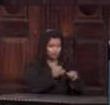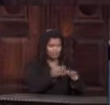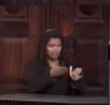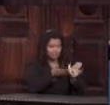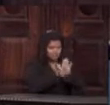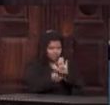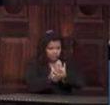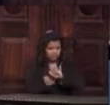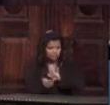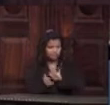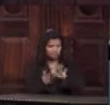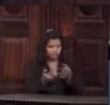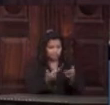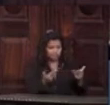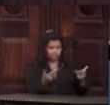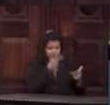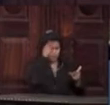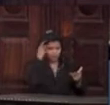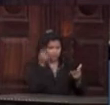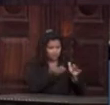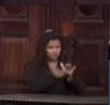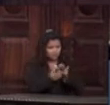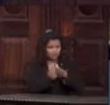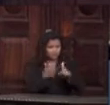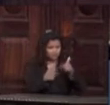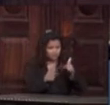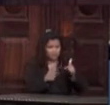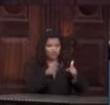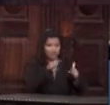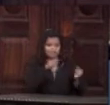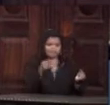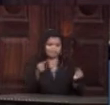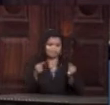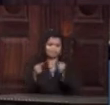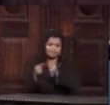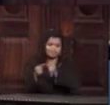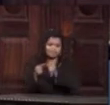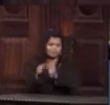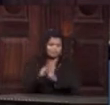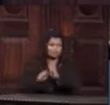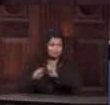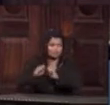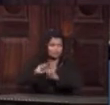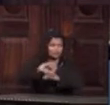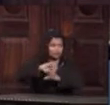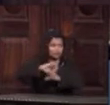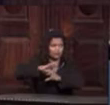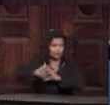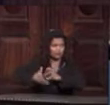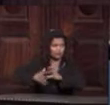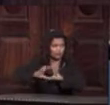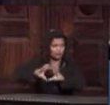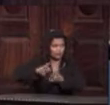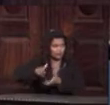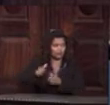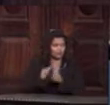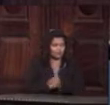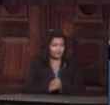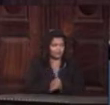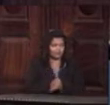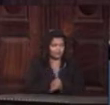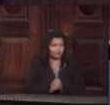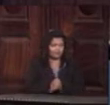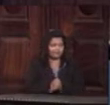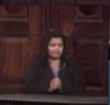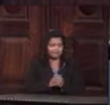seus representantes ou seus asseclas na cena política brasileira em setores do poder judiciário setores do ministério